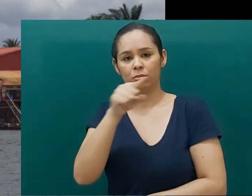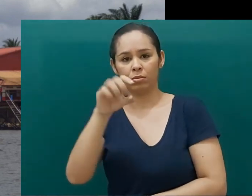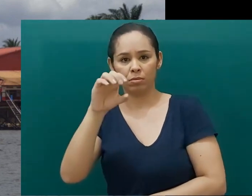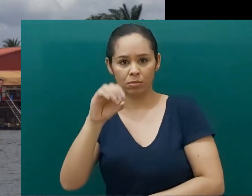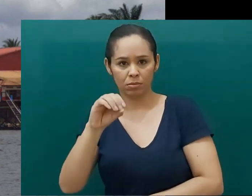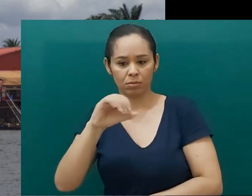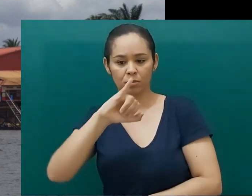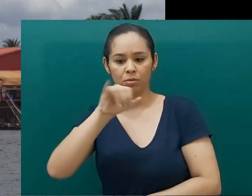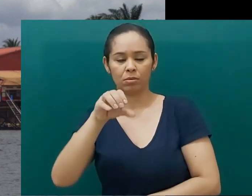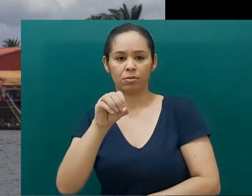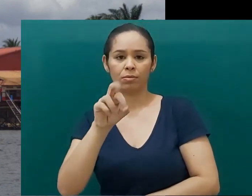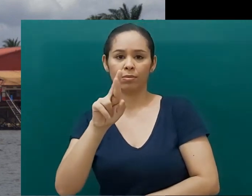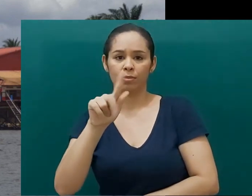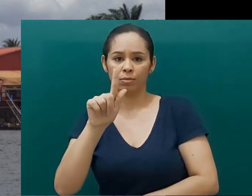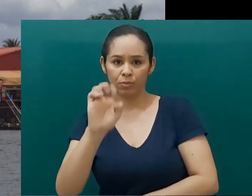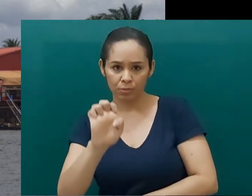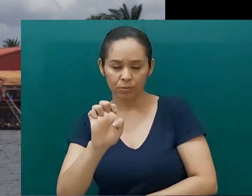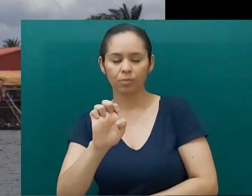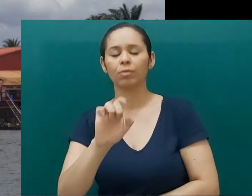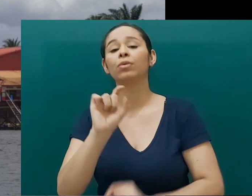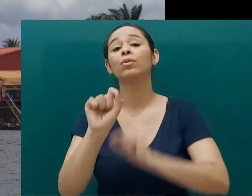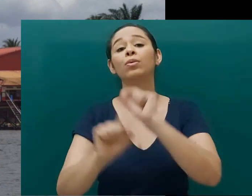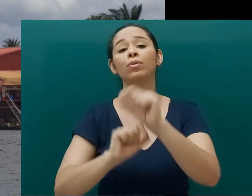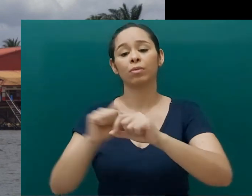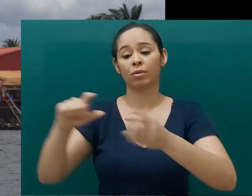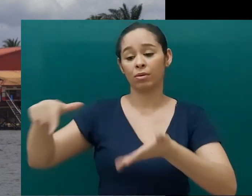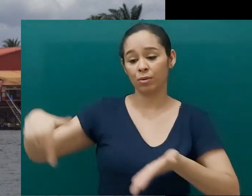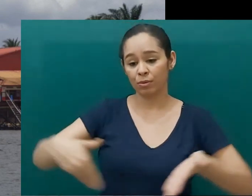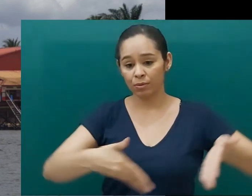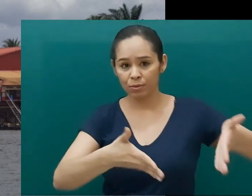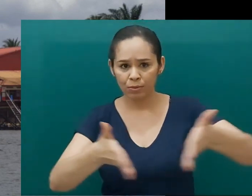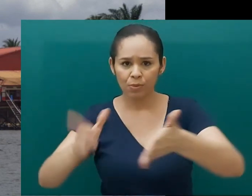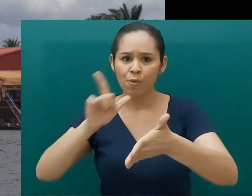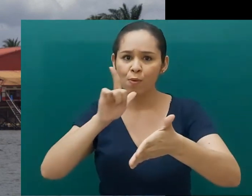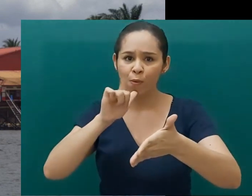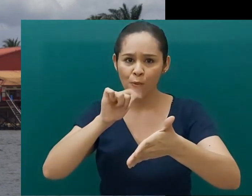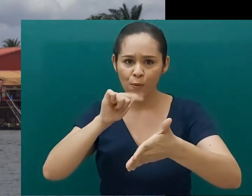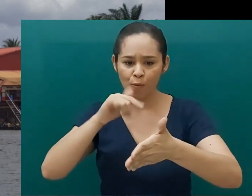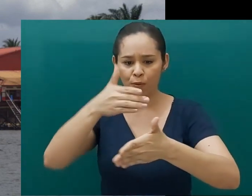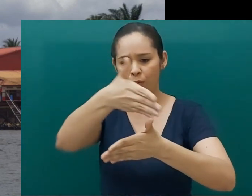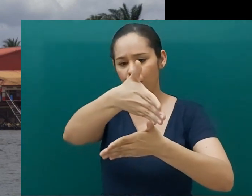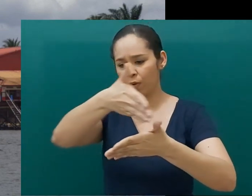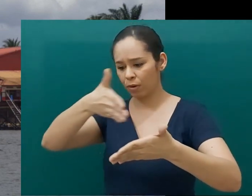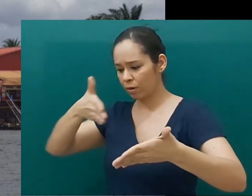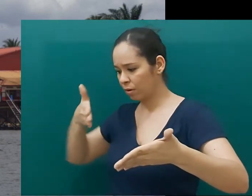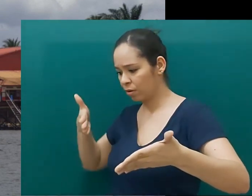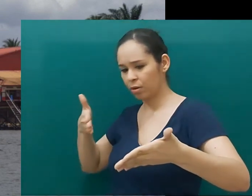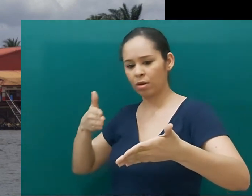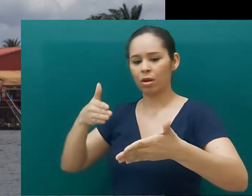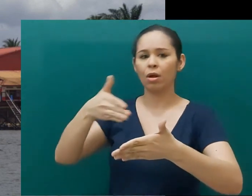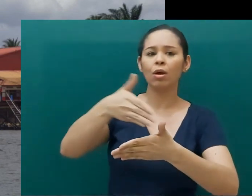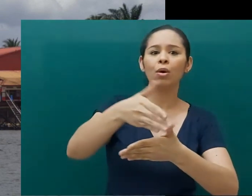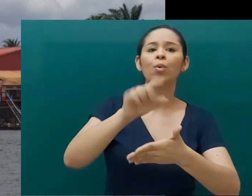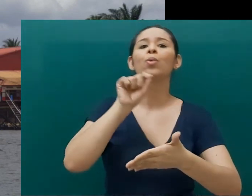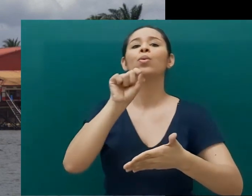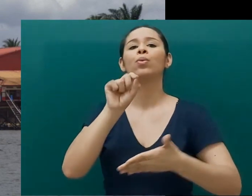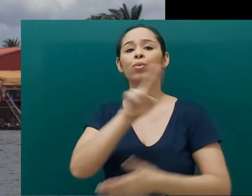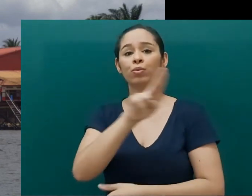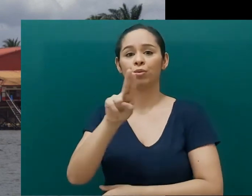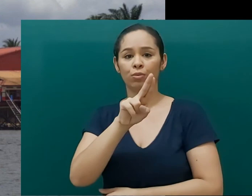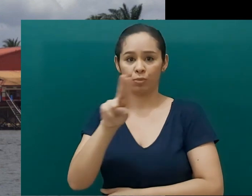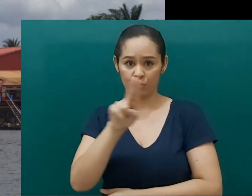São Jorge de l'Oyapock, né? Esse rio que corta, que separa o Brasil da Guiana, é chamado de